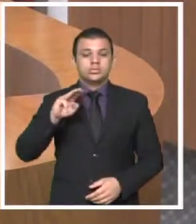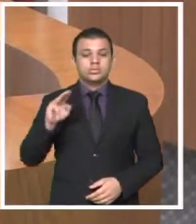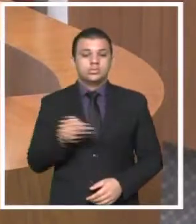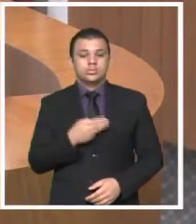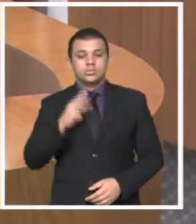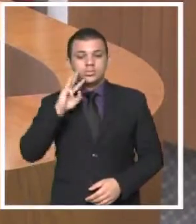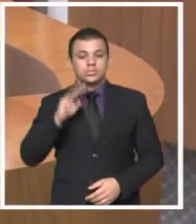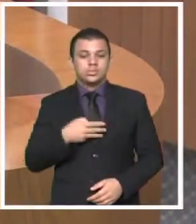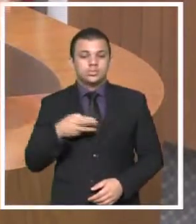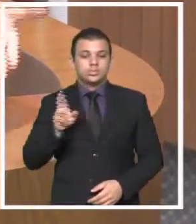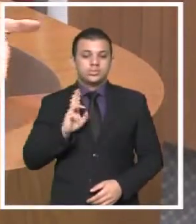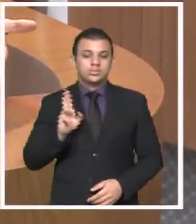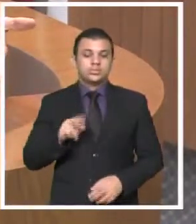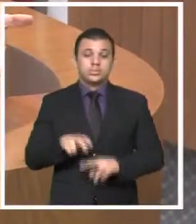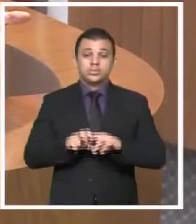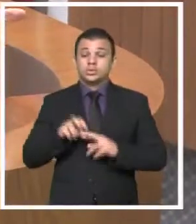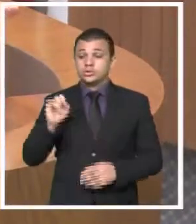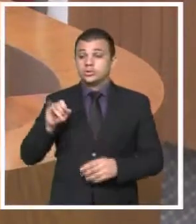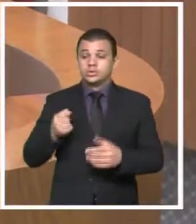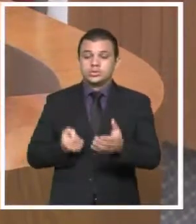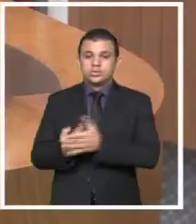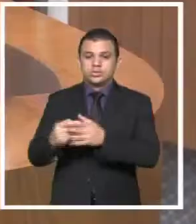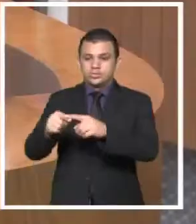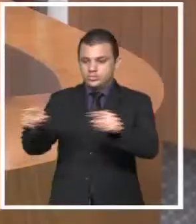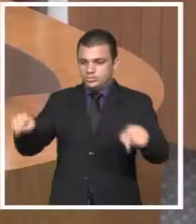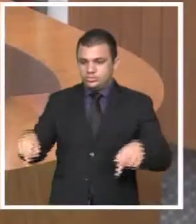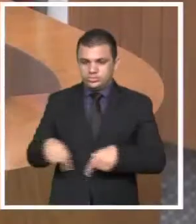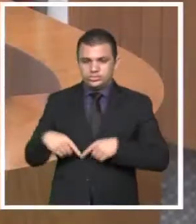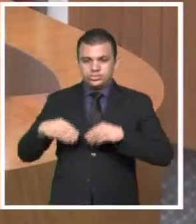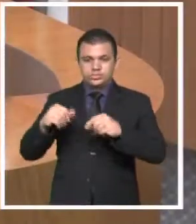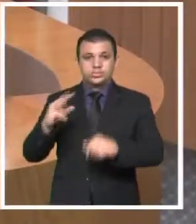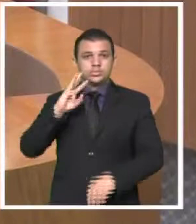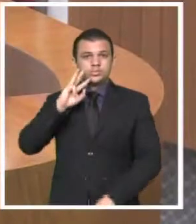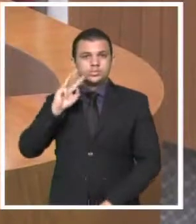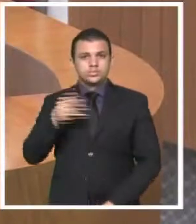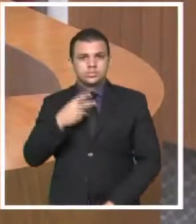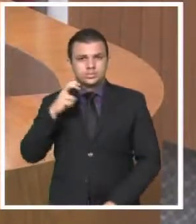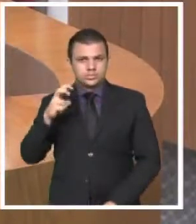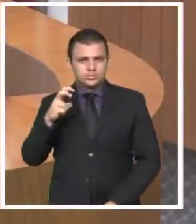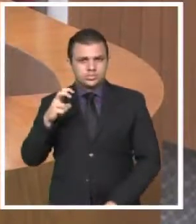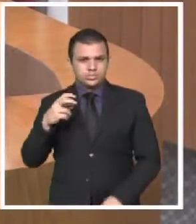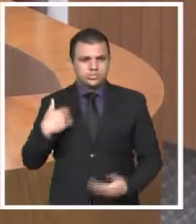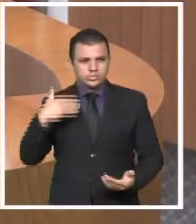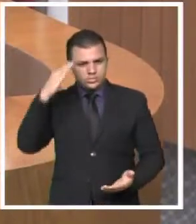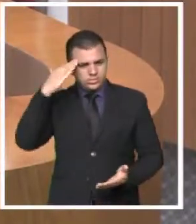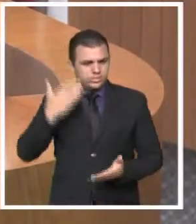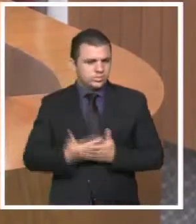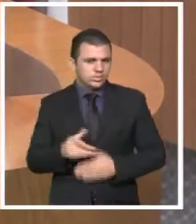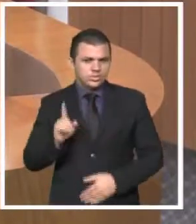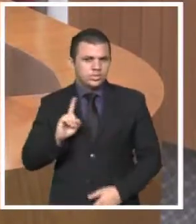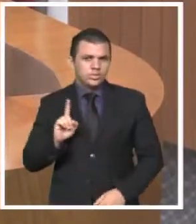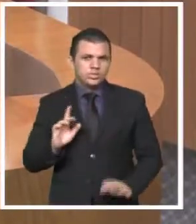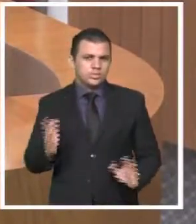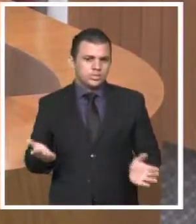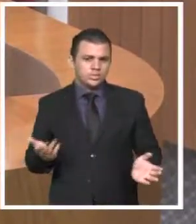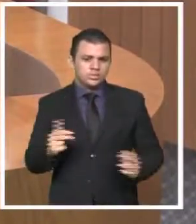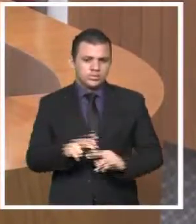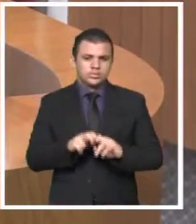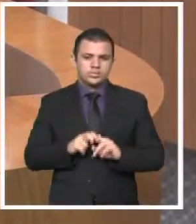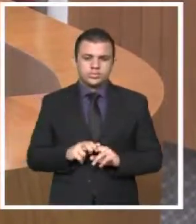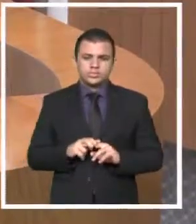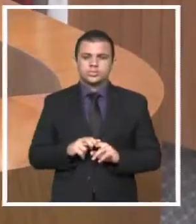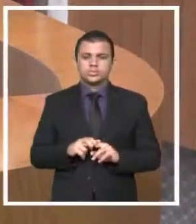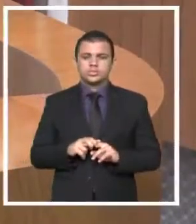ele comprou o terreno por 5 milhões, eu não quero acreditar. Até porque parte do terreno que lá